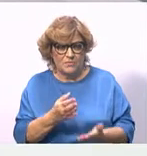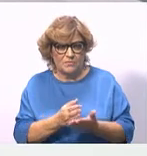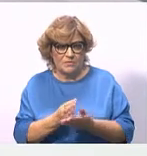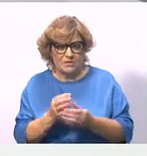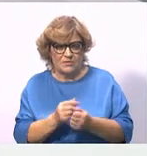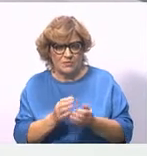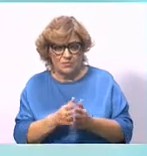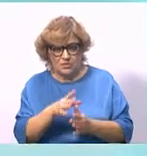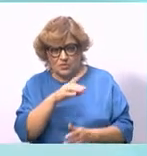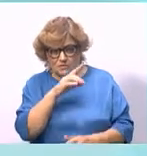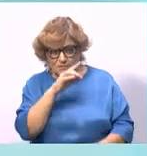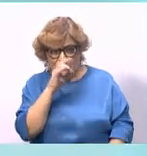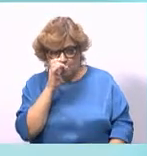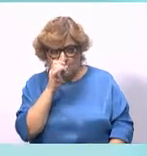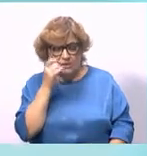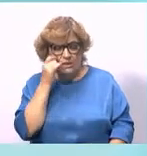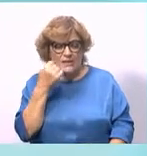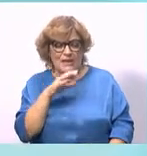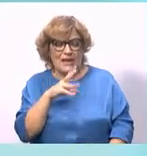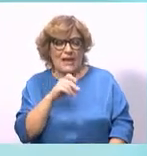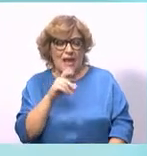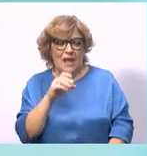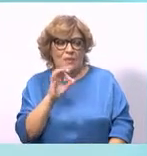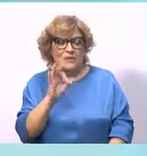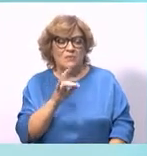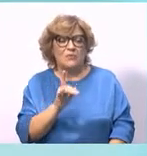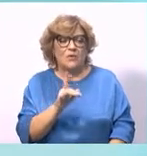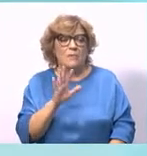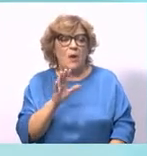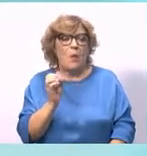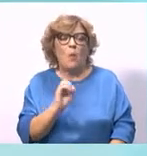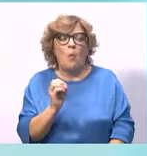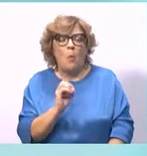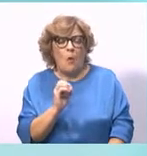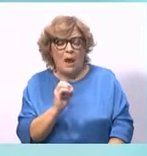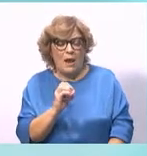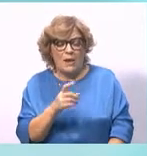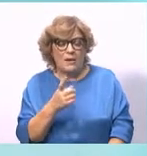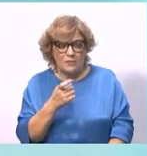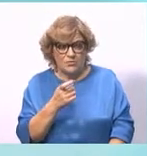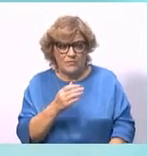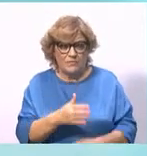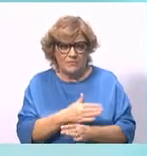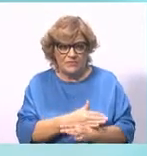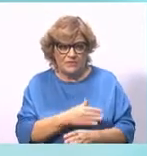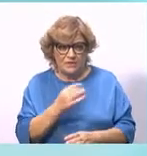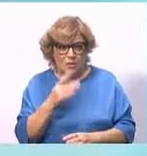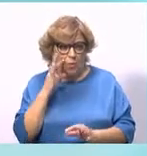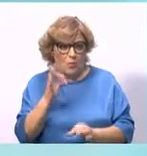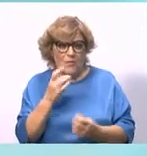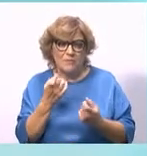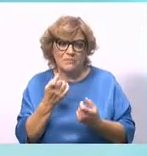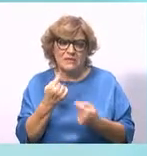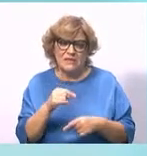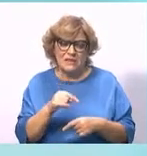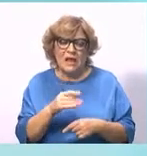por todas estas dificuldades. Ora, para quem tem calos, já vamos falar do tratamento, mas para quem não tem, Sr. Doutor, é possível prevenir. Há certos cuidados que devemos